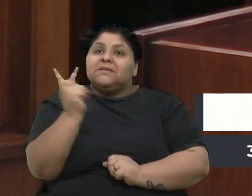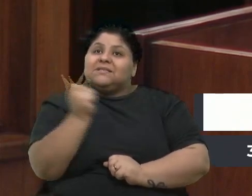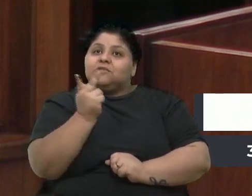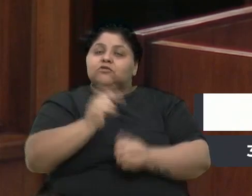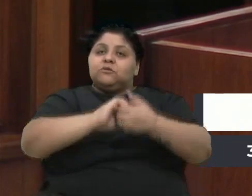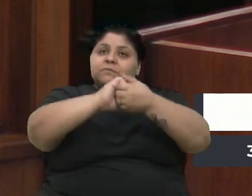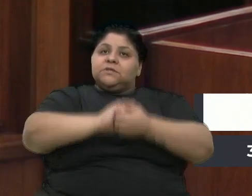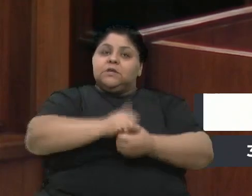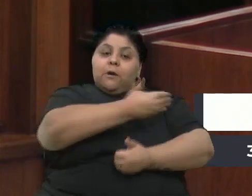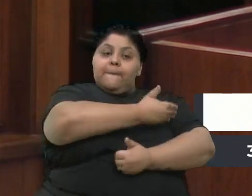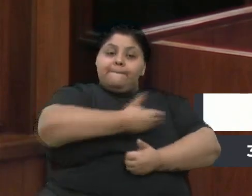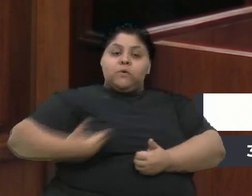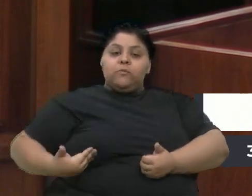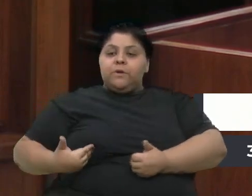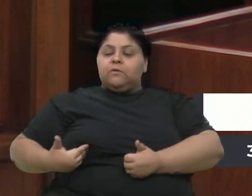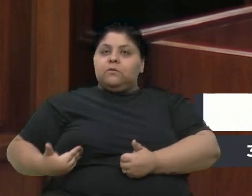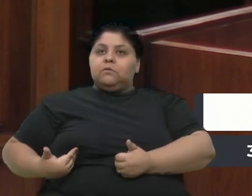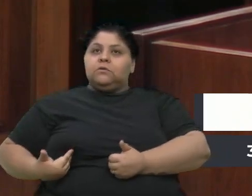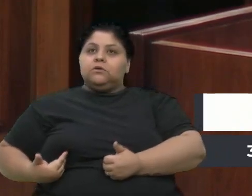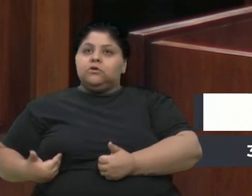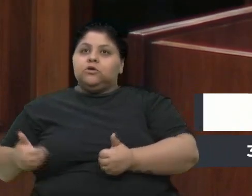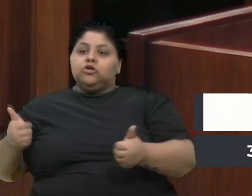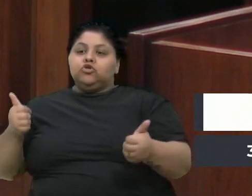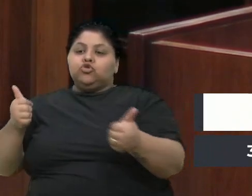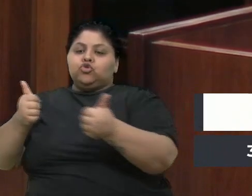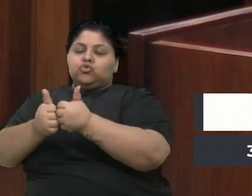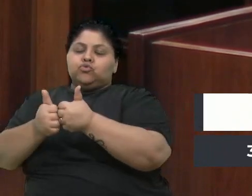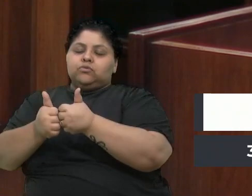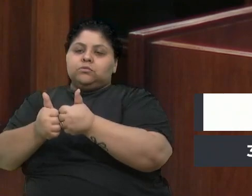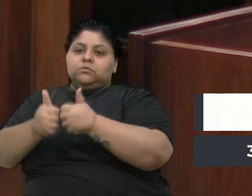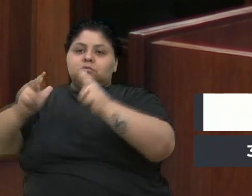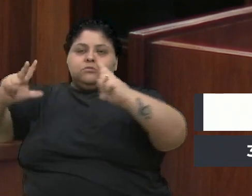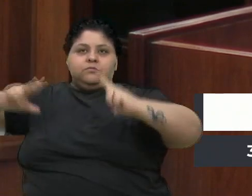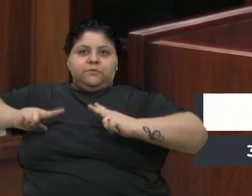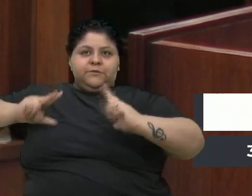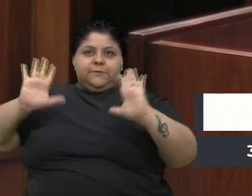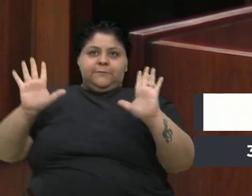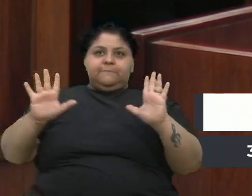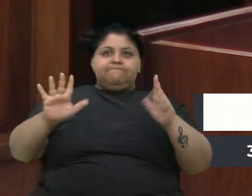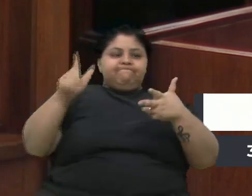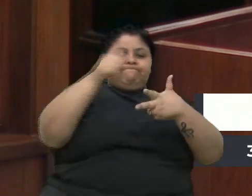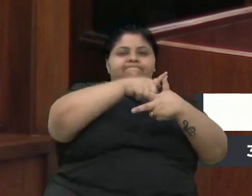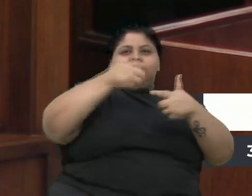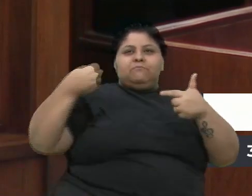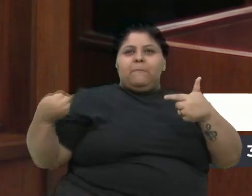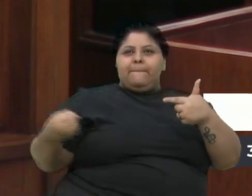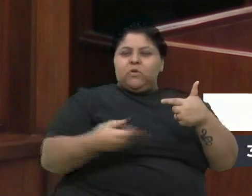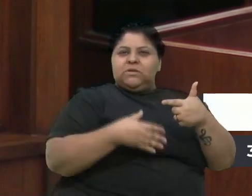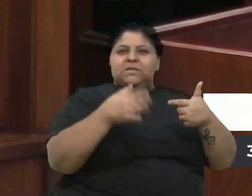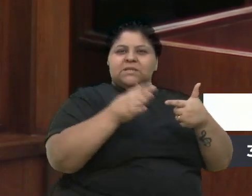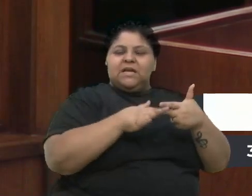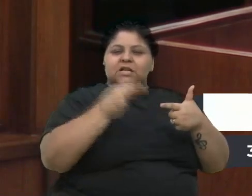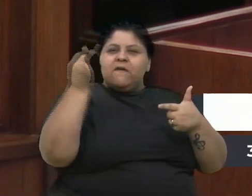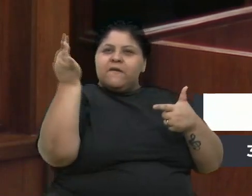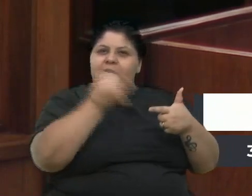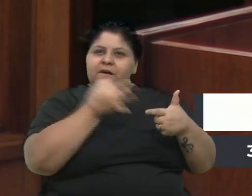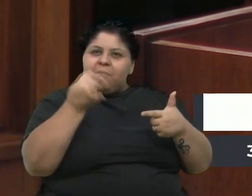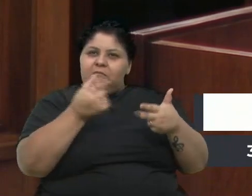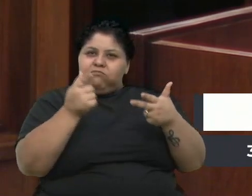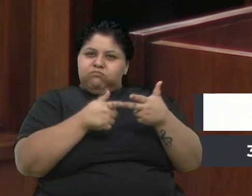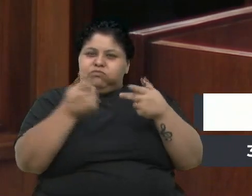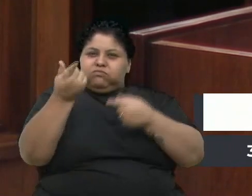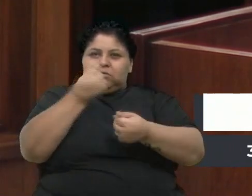público-privada para nós, né, para todos nós cidadãos? Modernidade, eficiência,